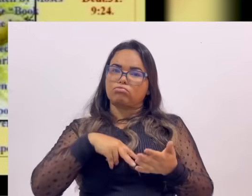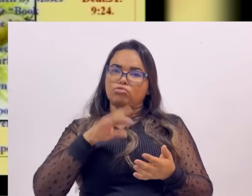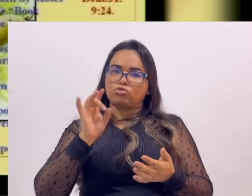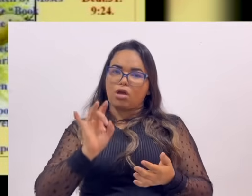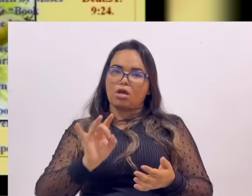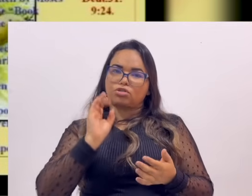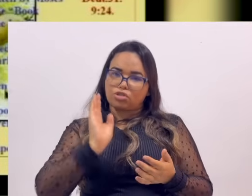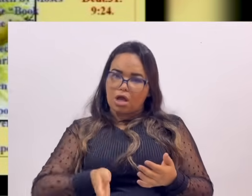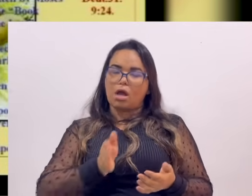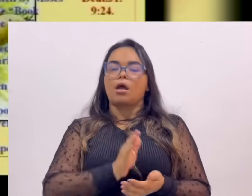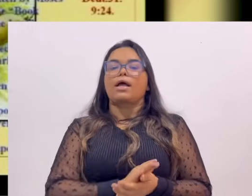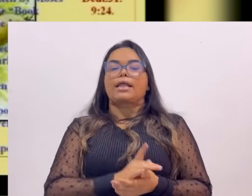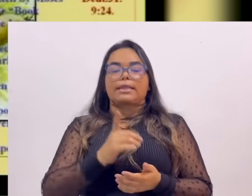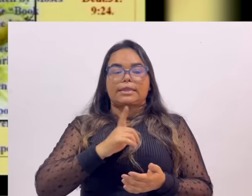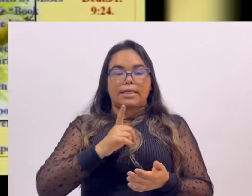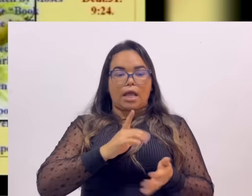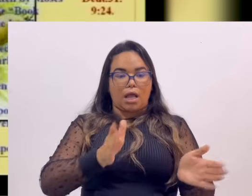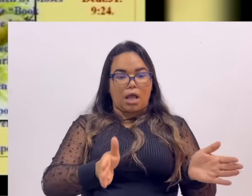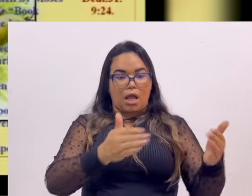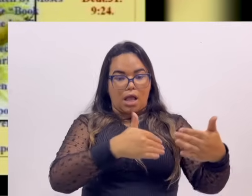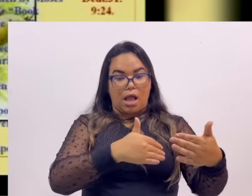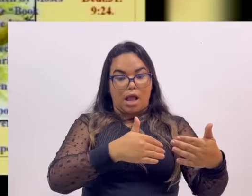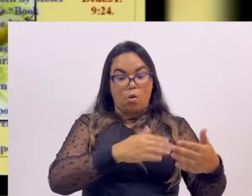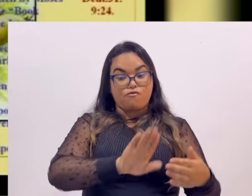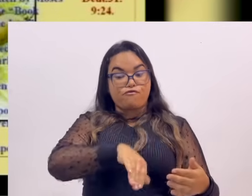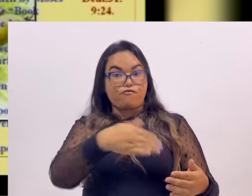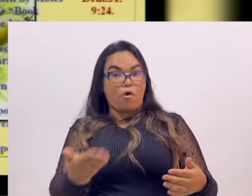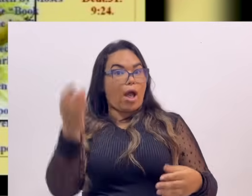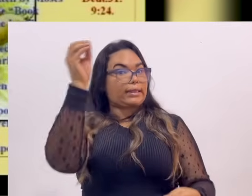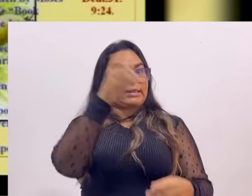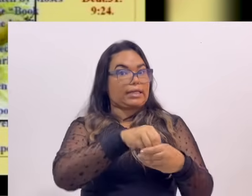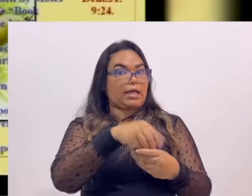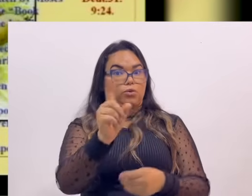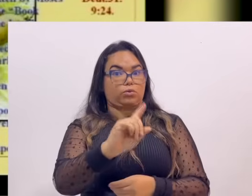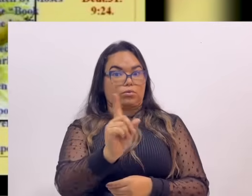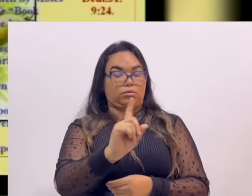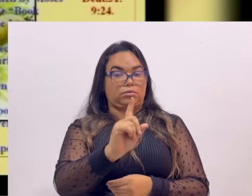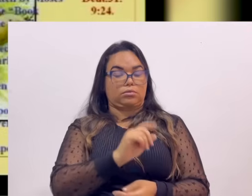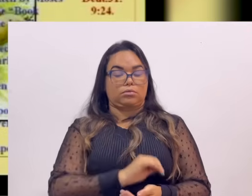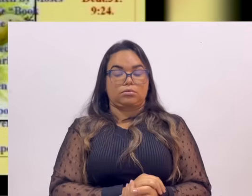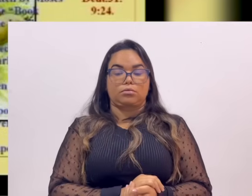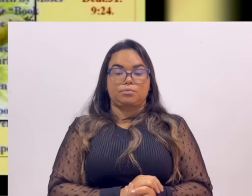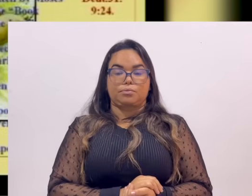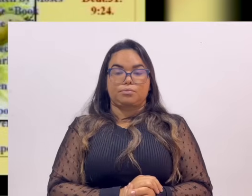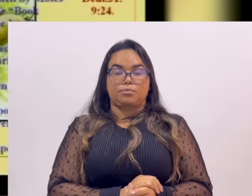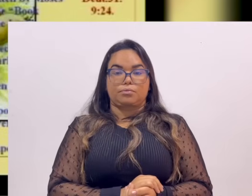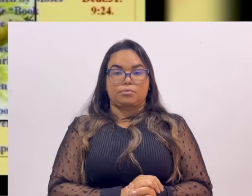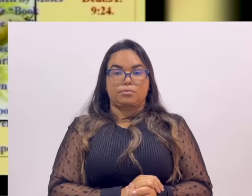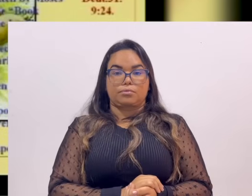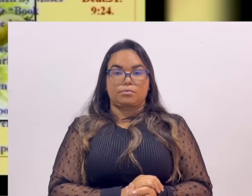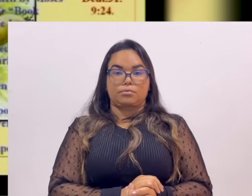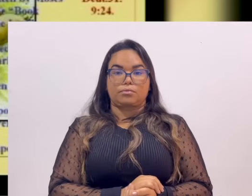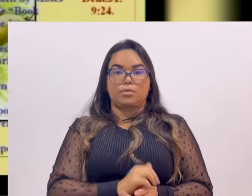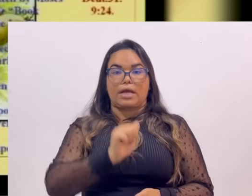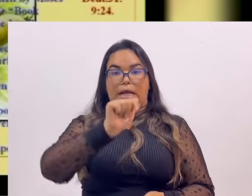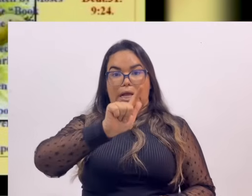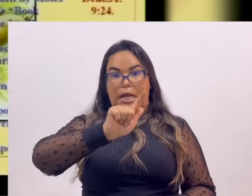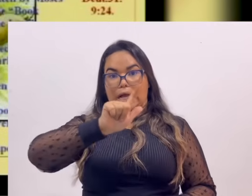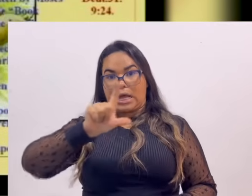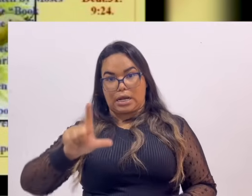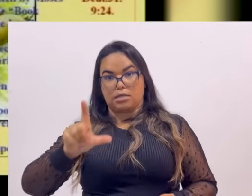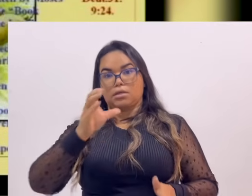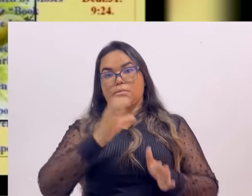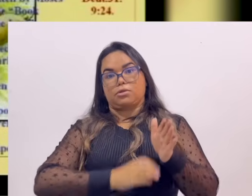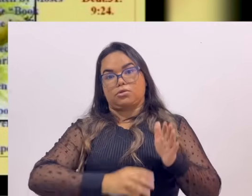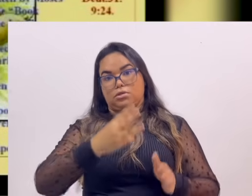isso. Foi colocada ao lado da arca e não na arca e foi dada após o pecado. Gálatas